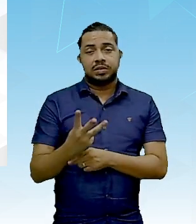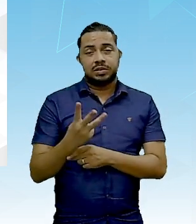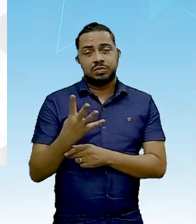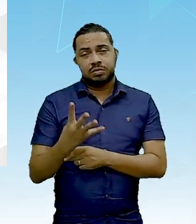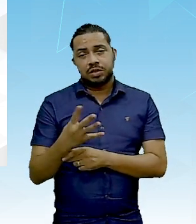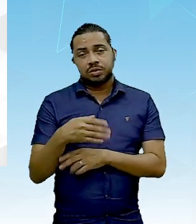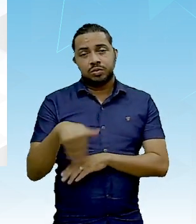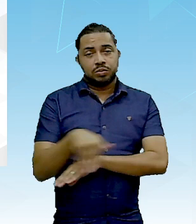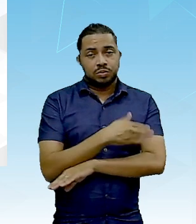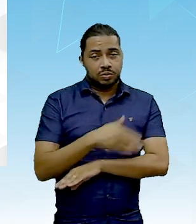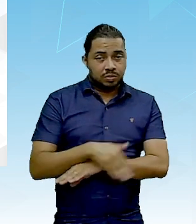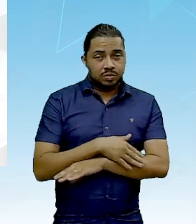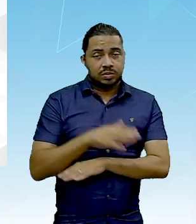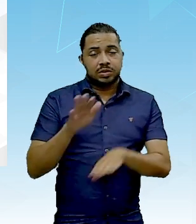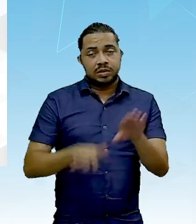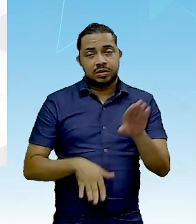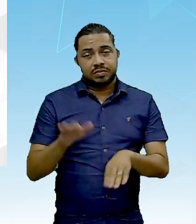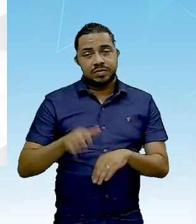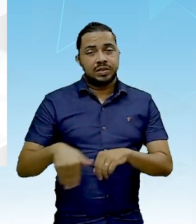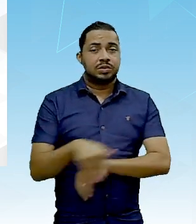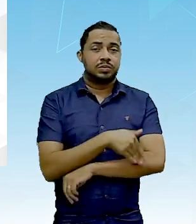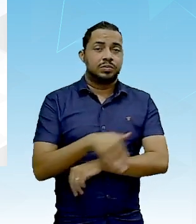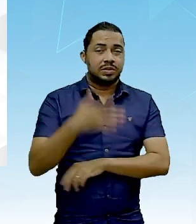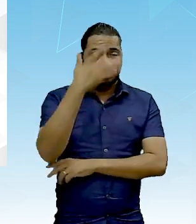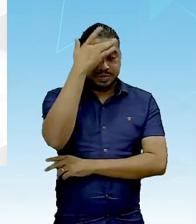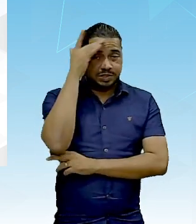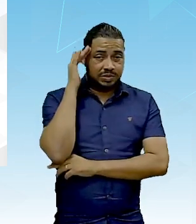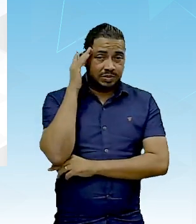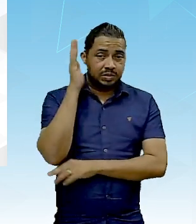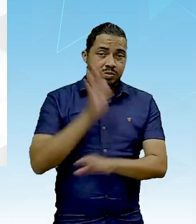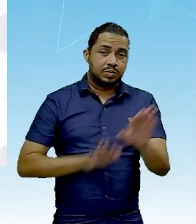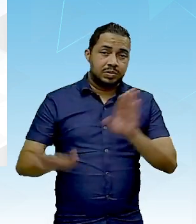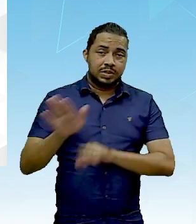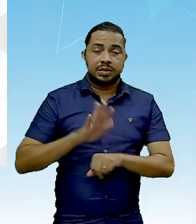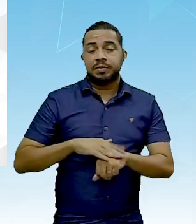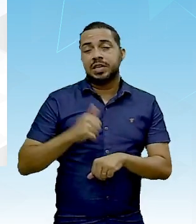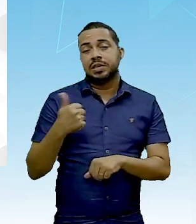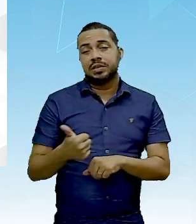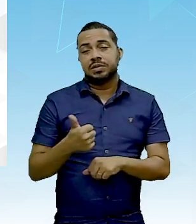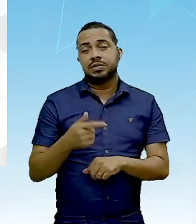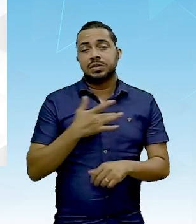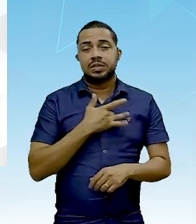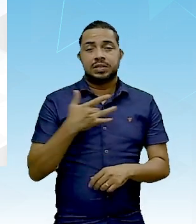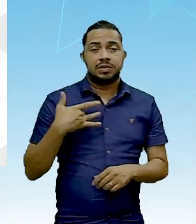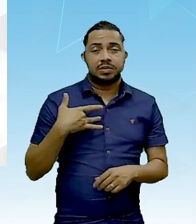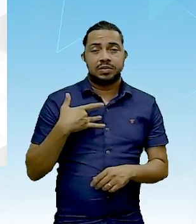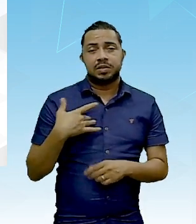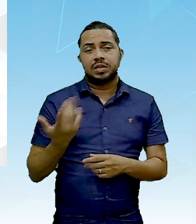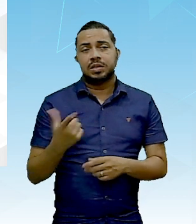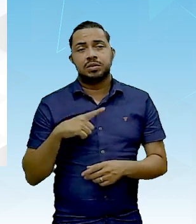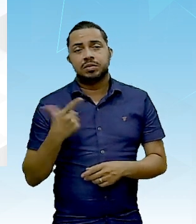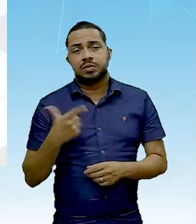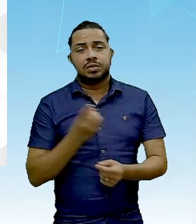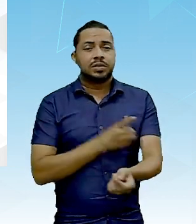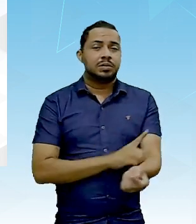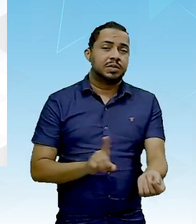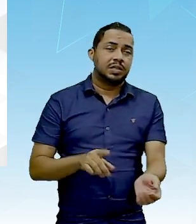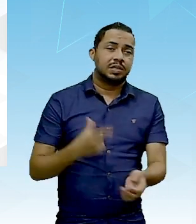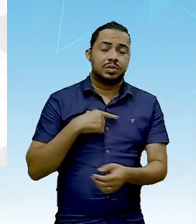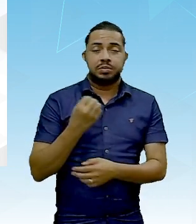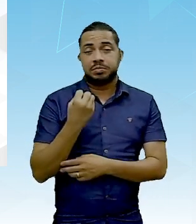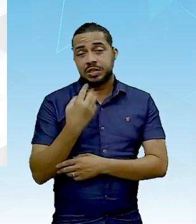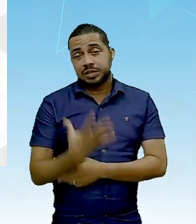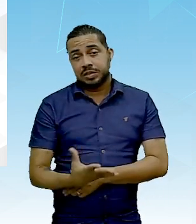ruas. Talvez você pegue as ruas de pessoas que cuidem melhor de sua saúde e diga, olha, eu não tenho diabetes, eu estou